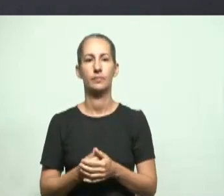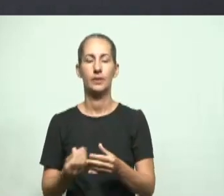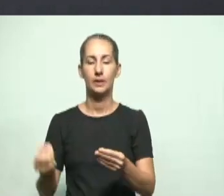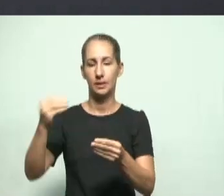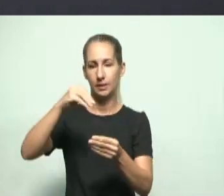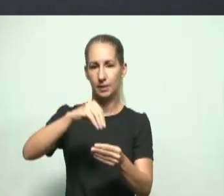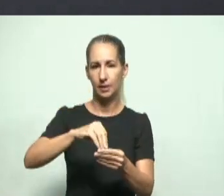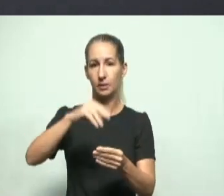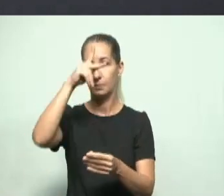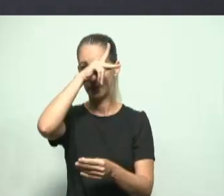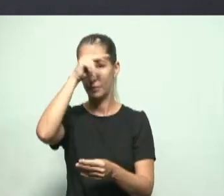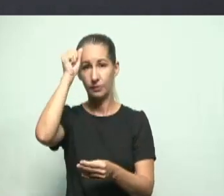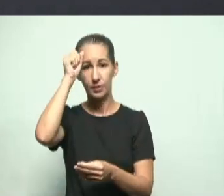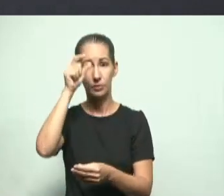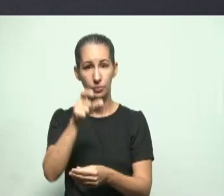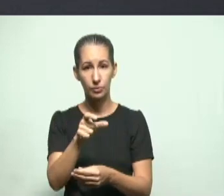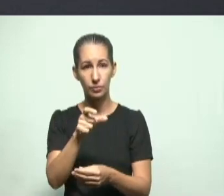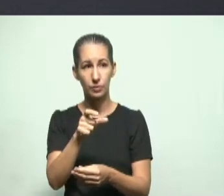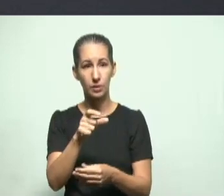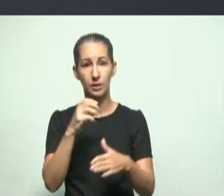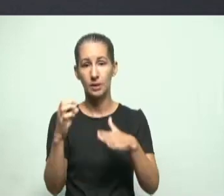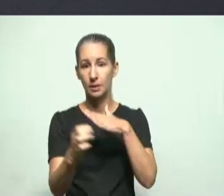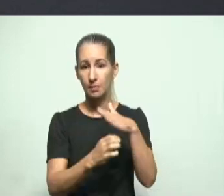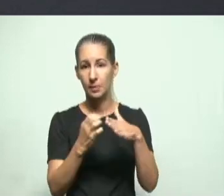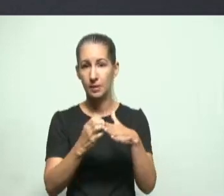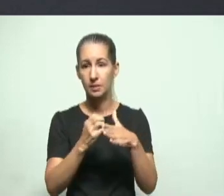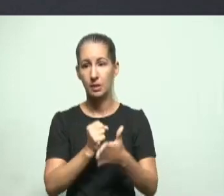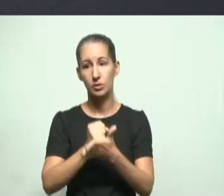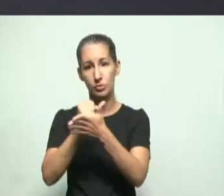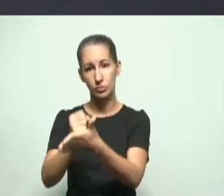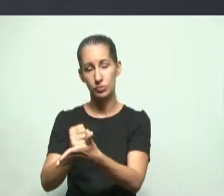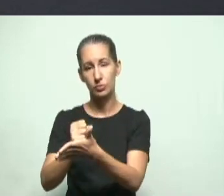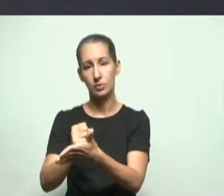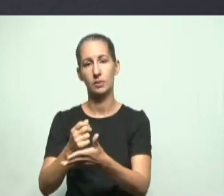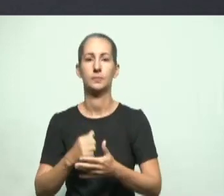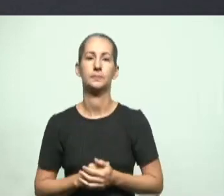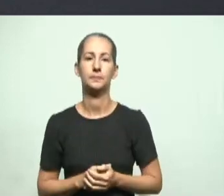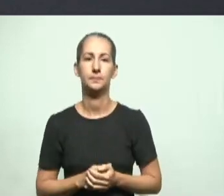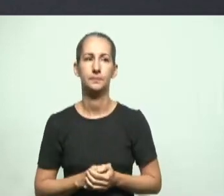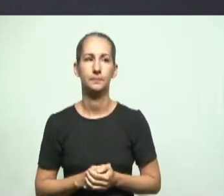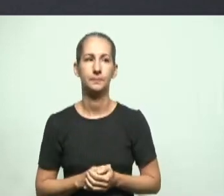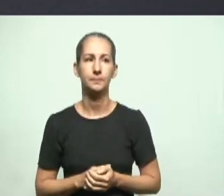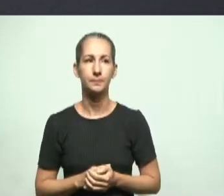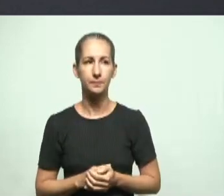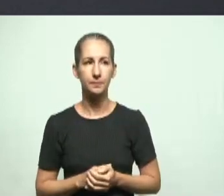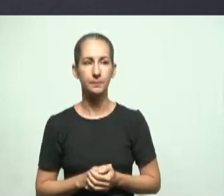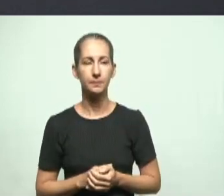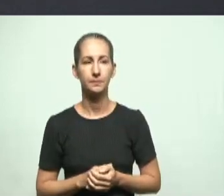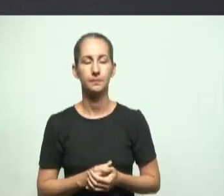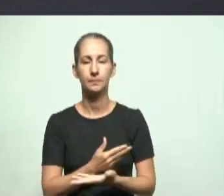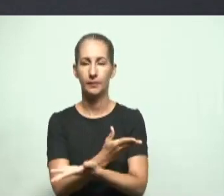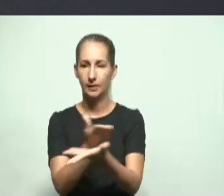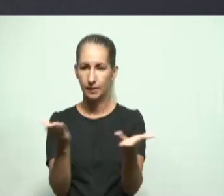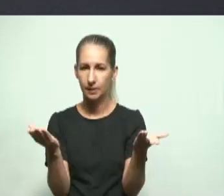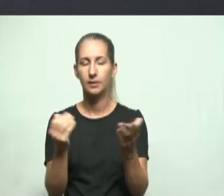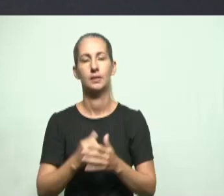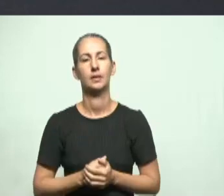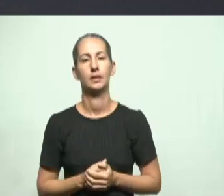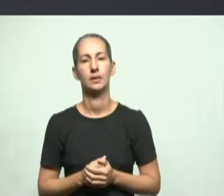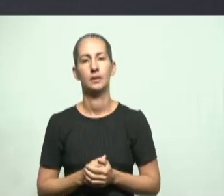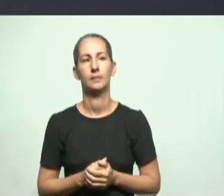da municipalidade de empresas que prestam serviço ao município, que elas